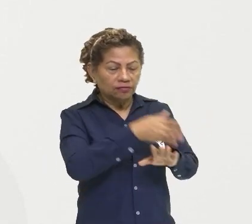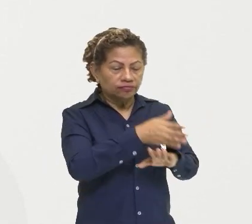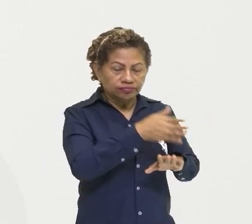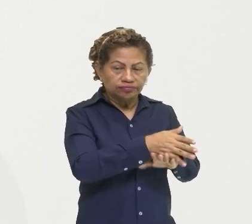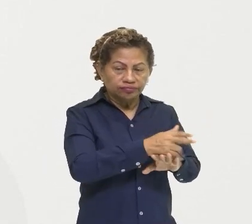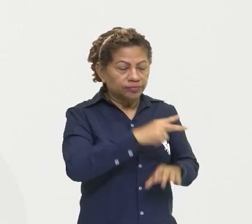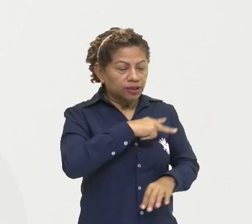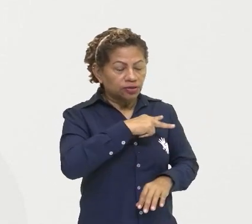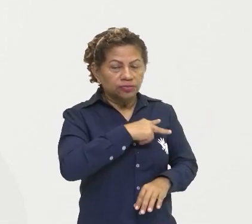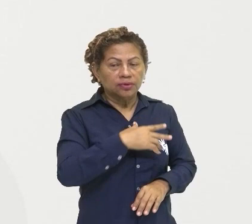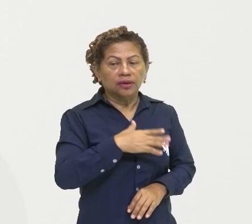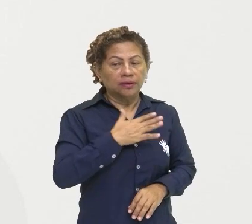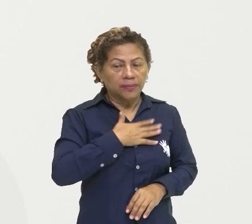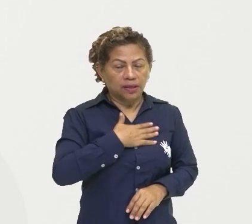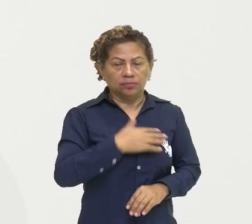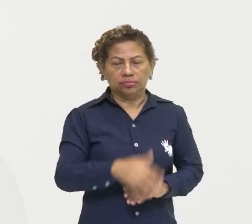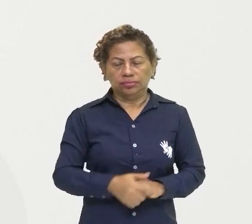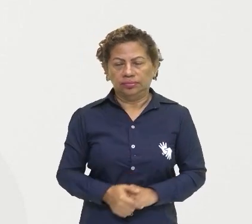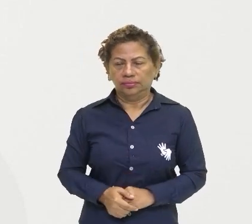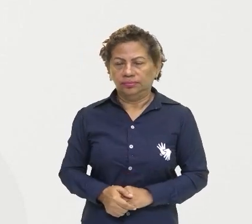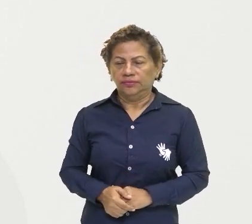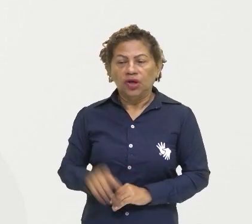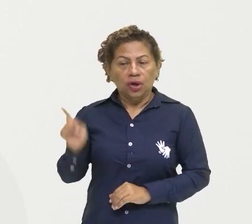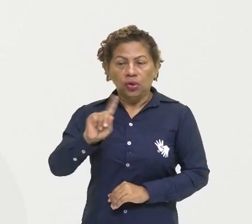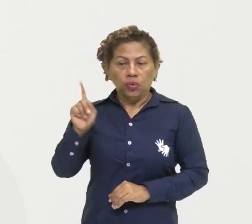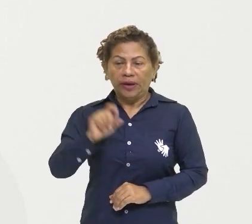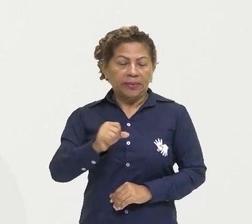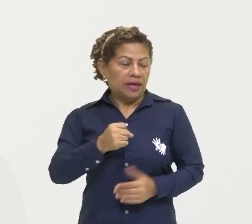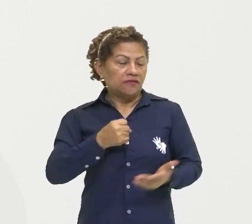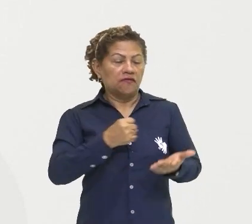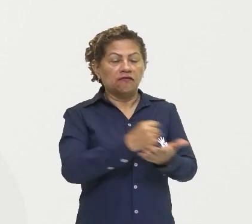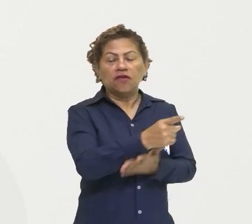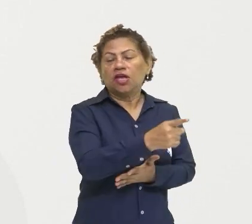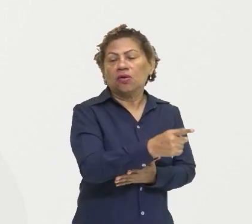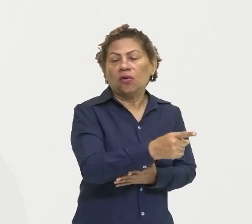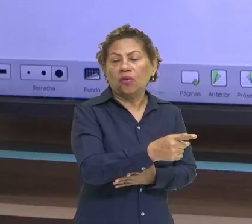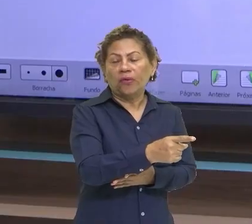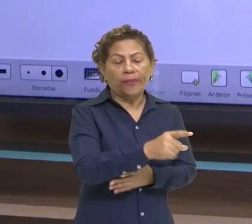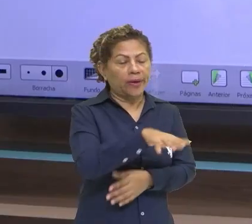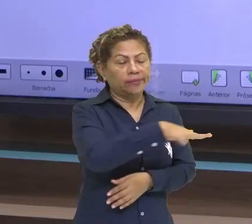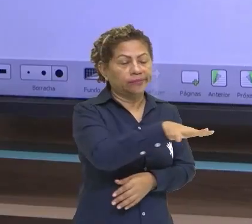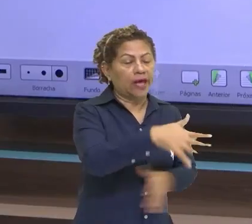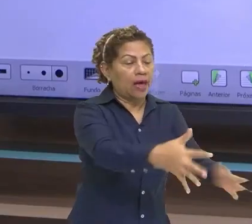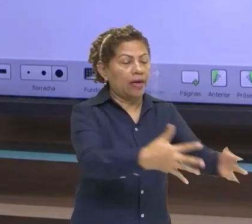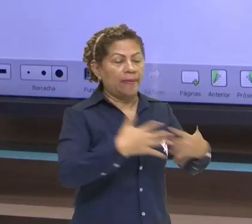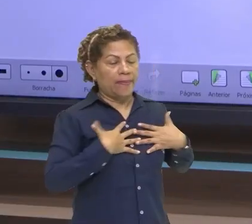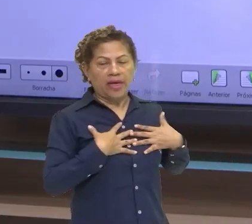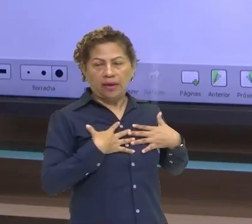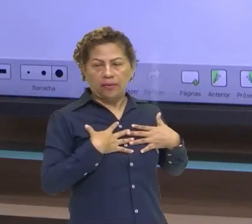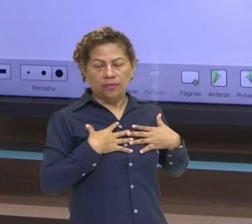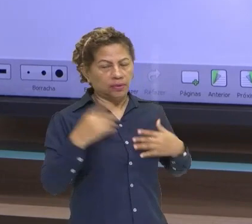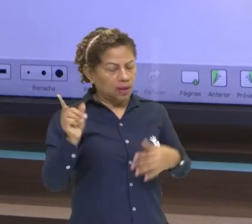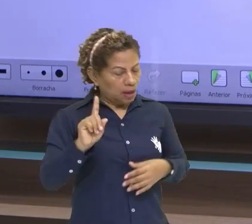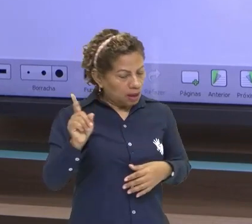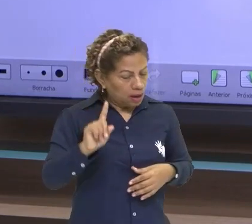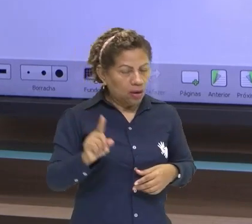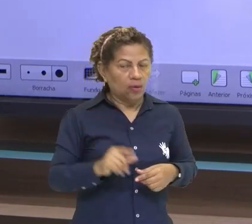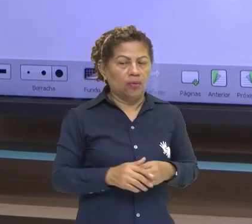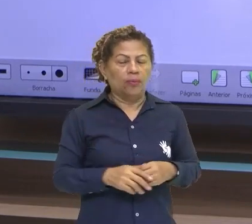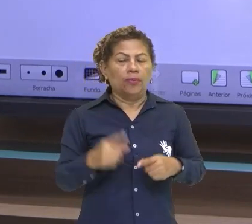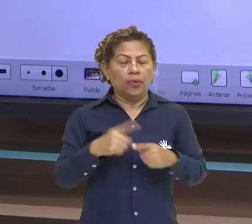particular, não necessariamente é que alguém vai comprar aquele espaço que é público e tomar para si, e tornar uma propriedade privada